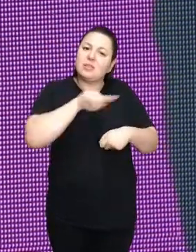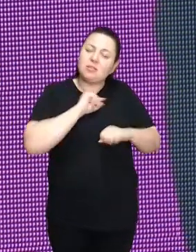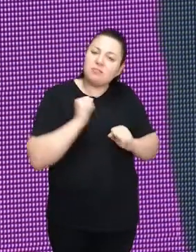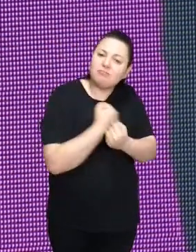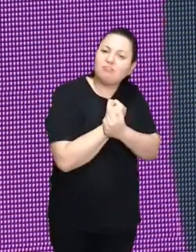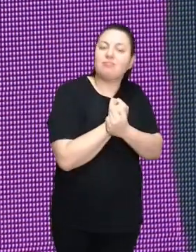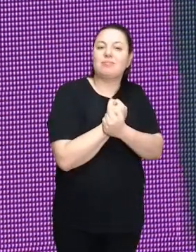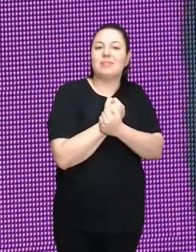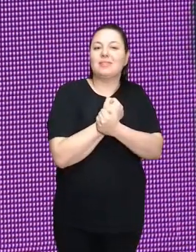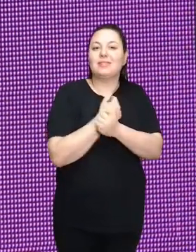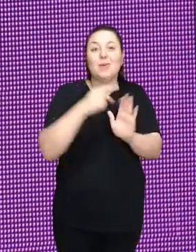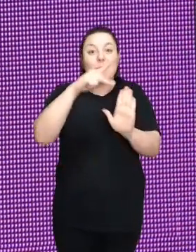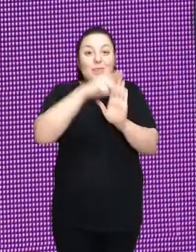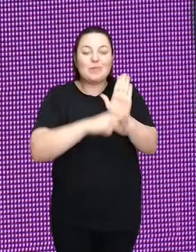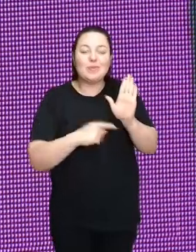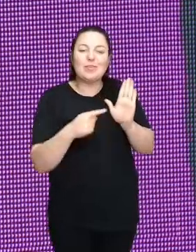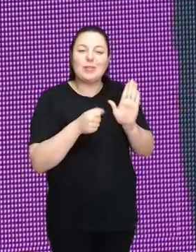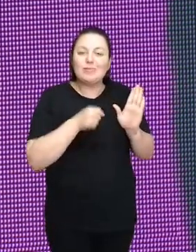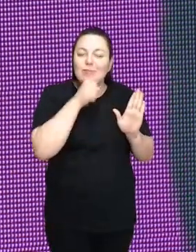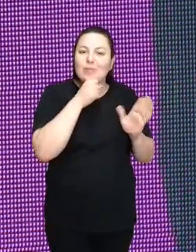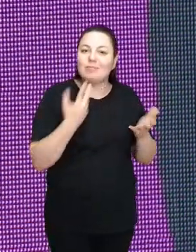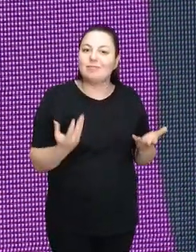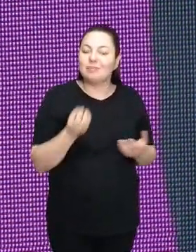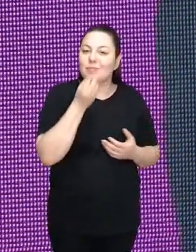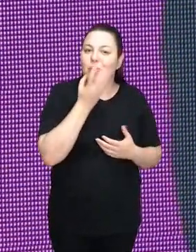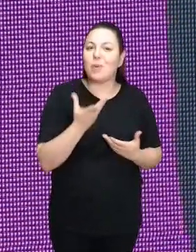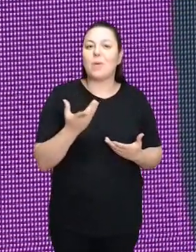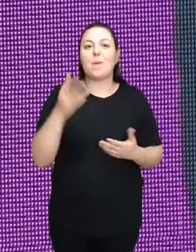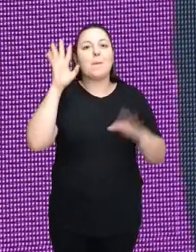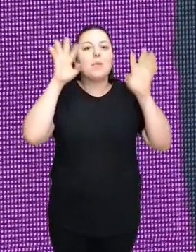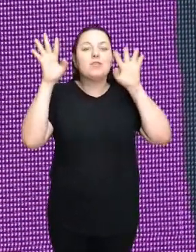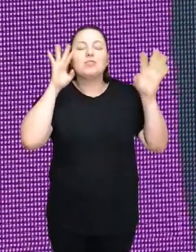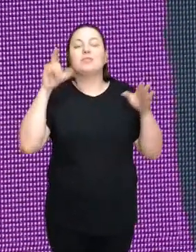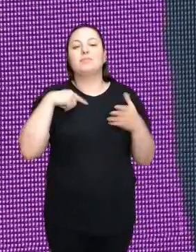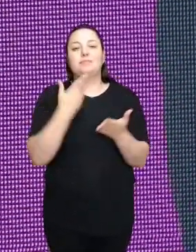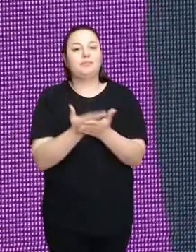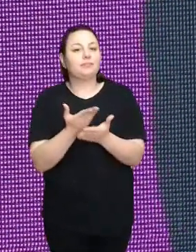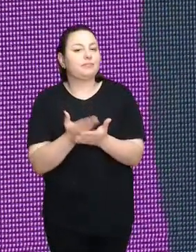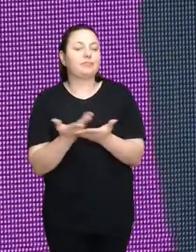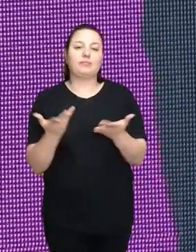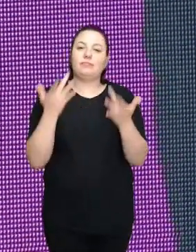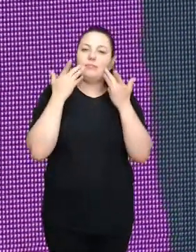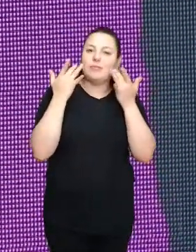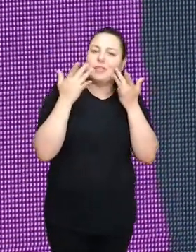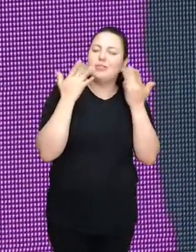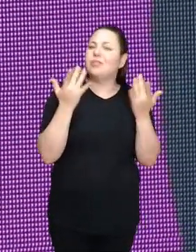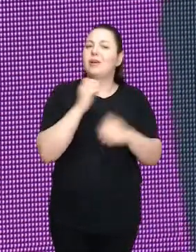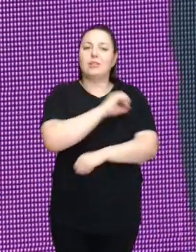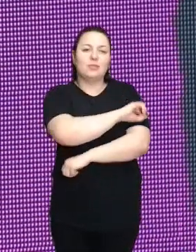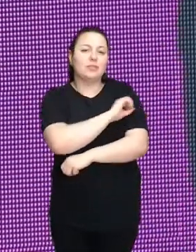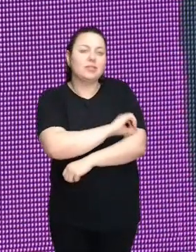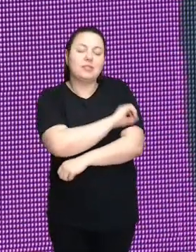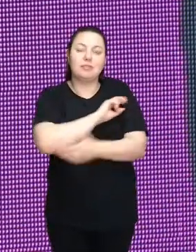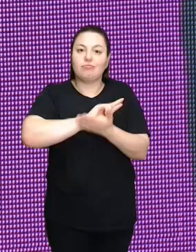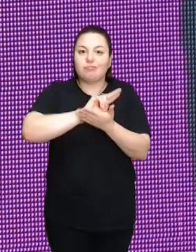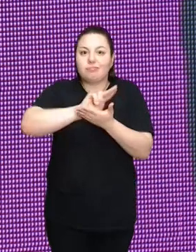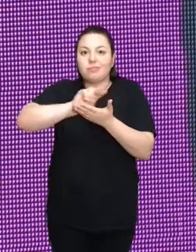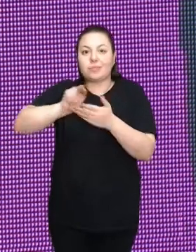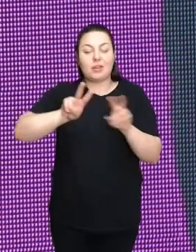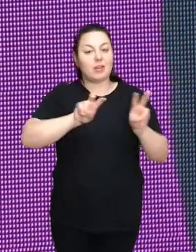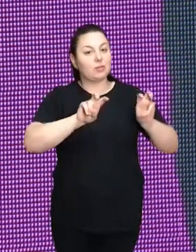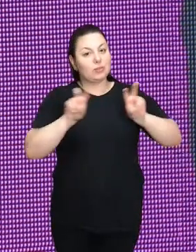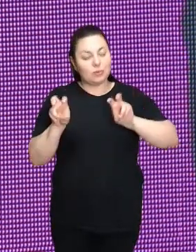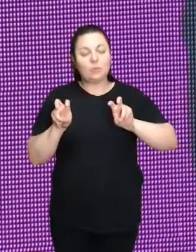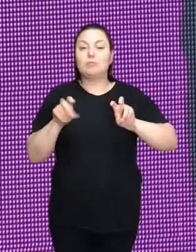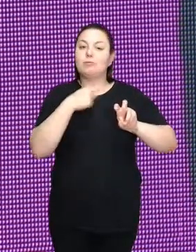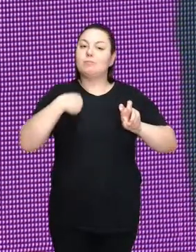já imaginaram ter uma aula, uma oficina de qualquer tema, comunicação não violenta, teatro, dança? Muitos assuntos que são pertinentes, que a gente precisa